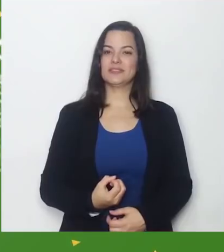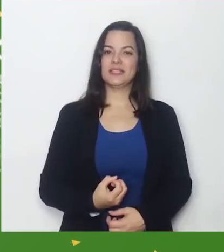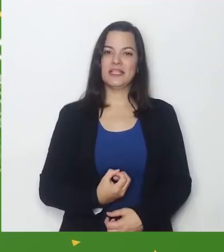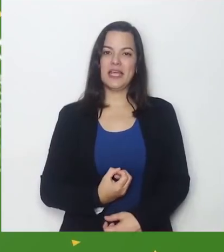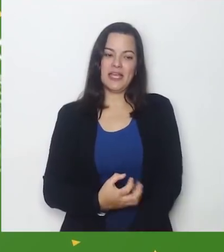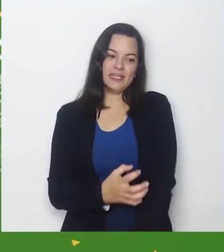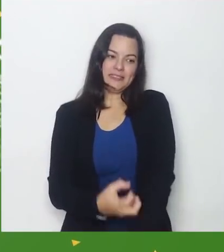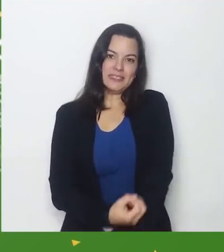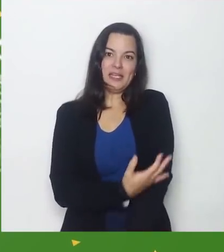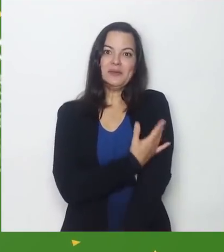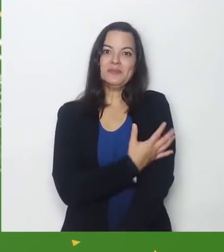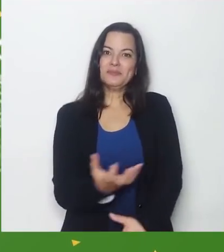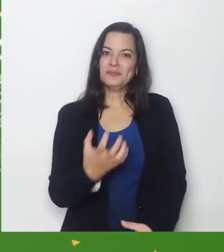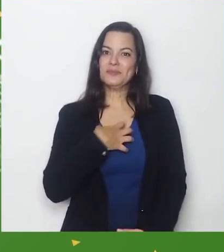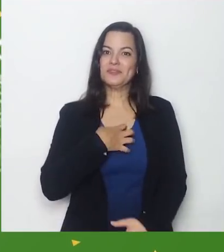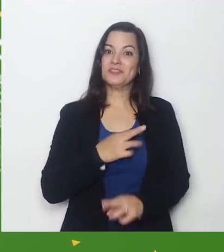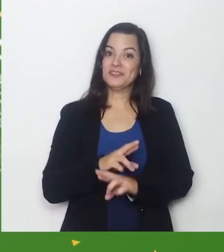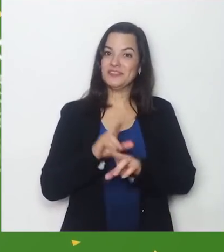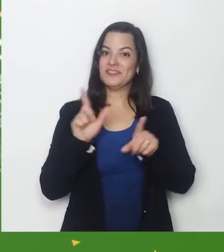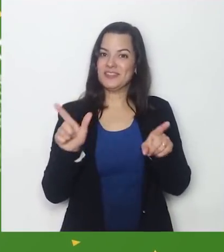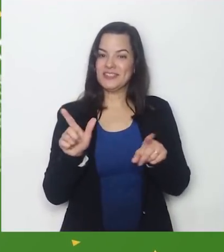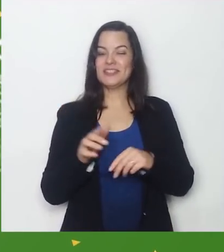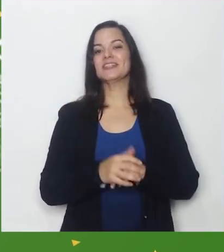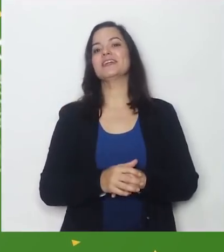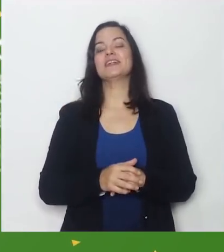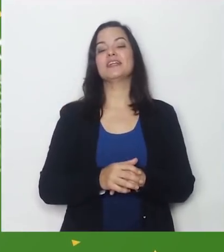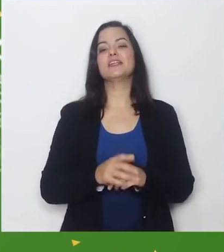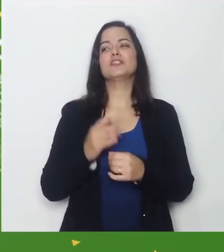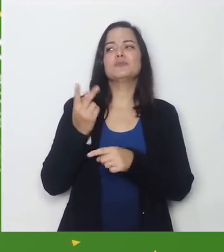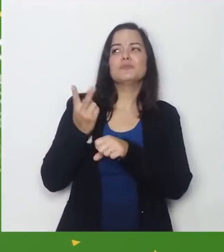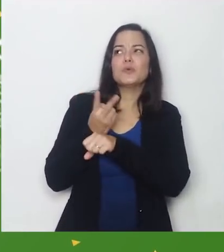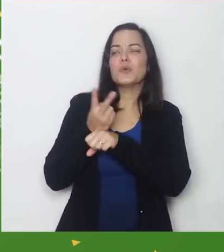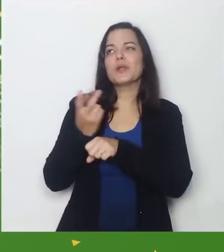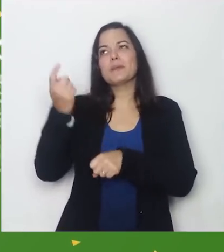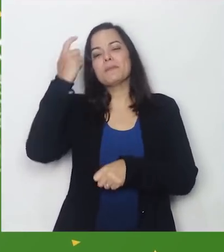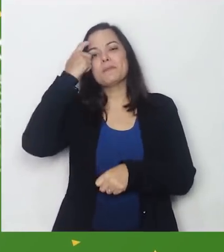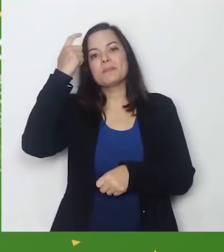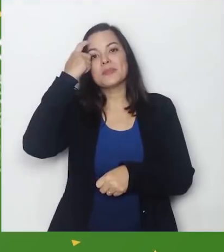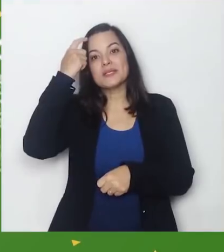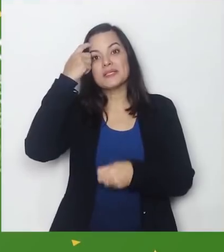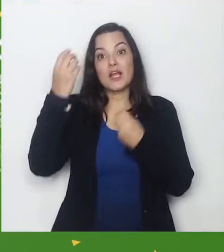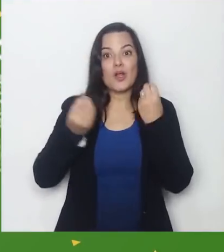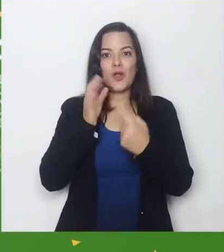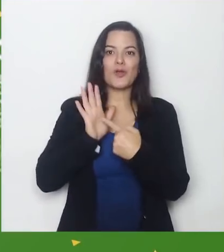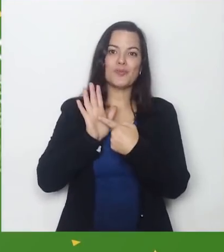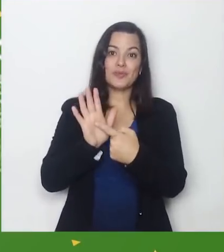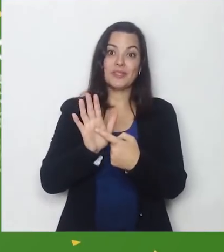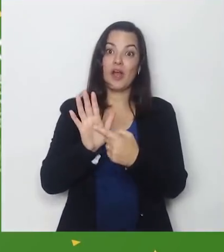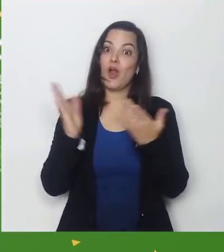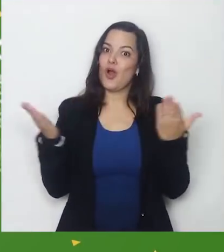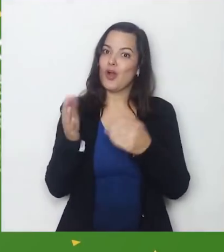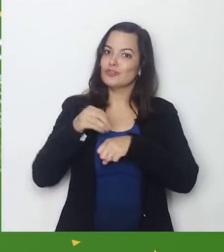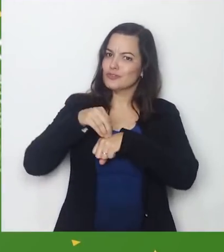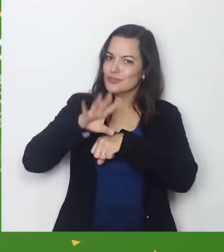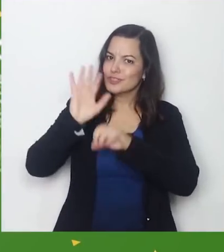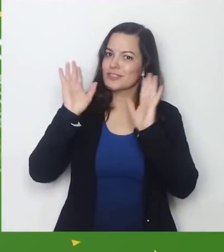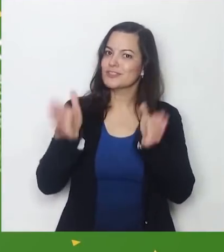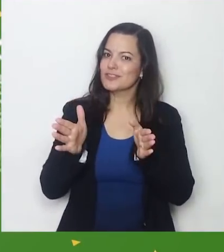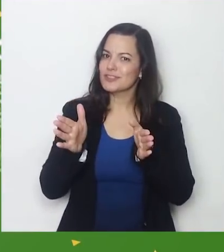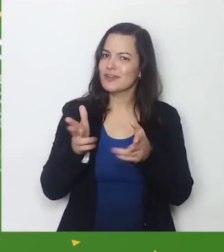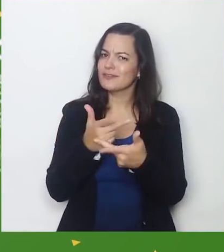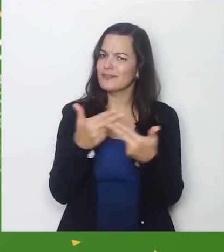e buscar em diferentes expressões. Hoje eu te dei várias dicas de como isso pode ser